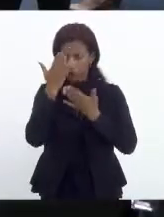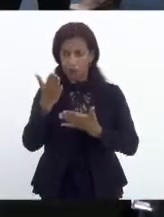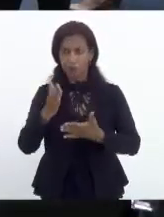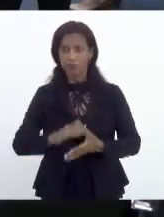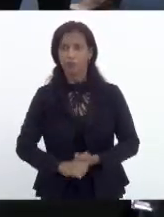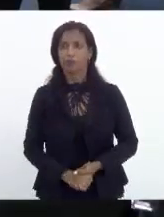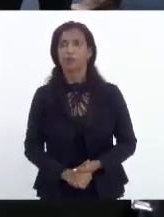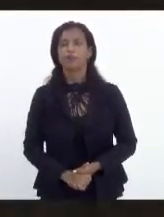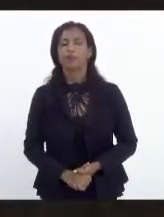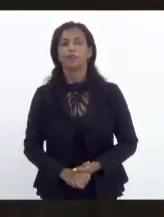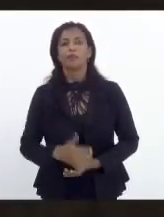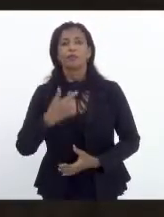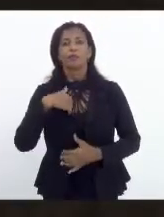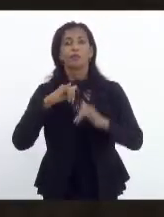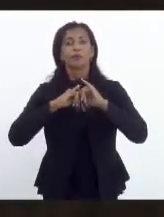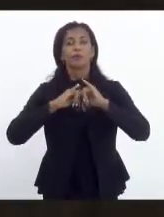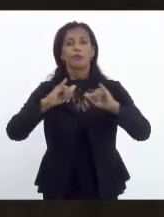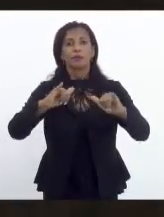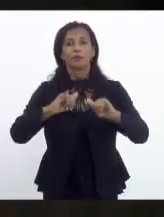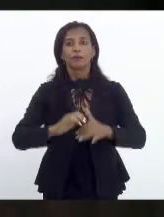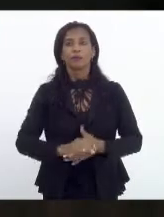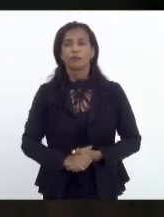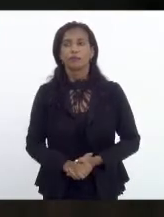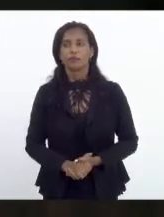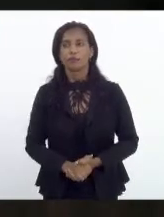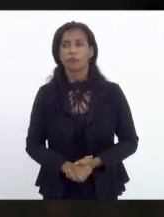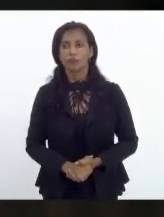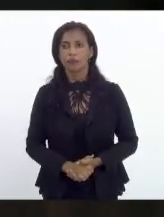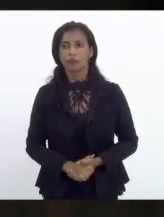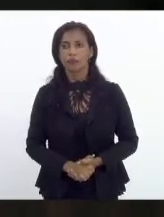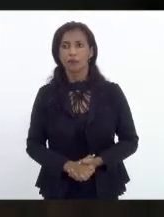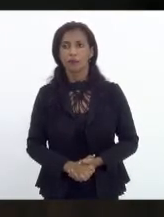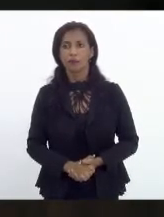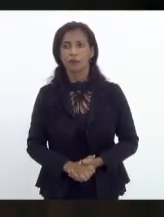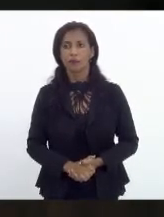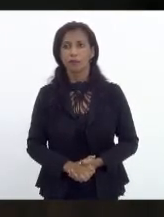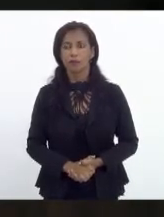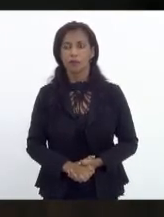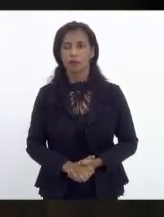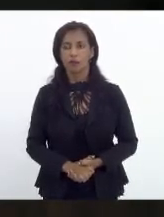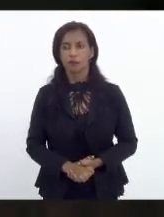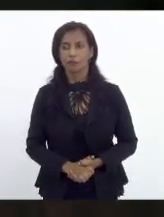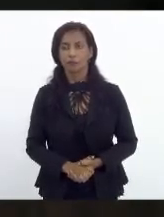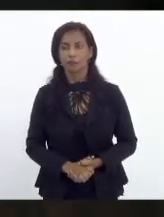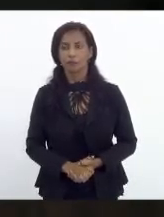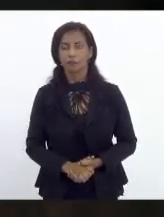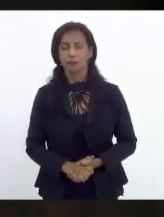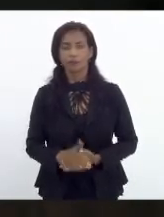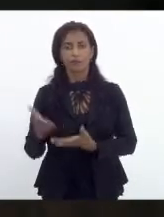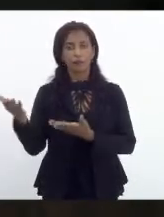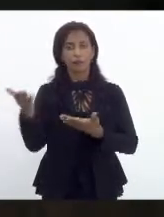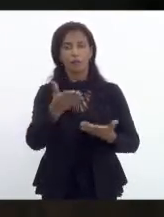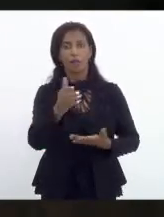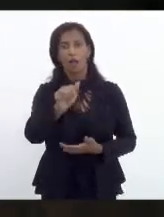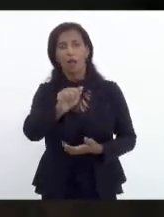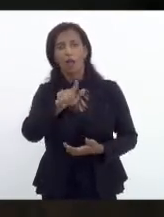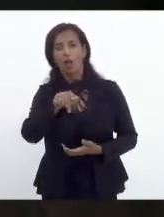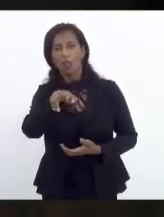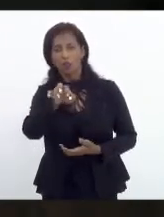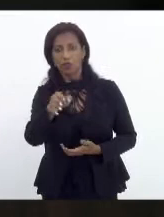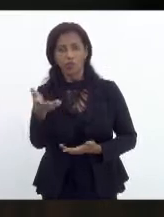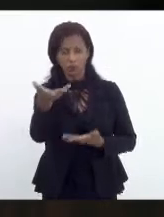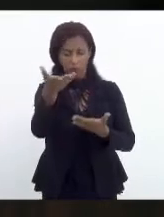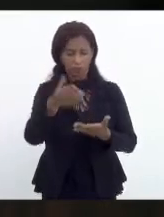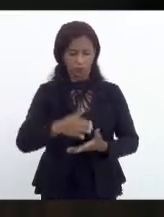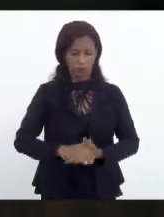eu queria fazer um informe. Bem, se Vossa Excelência me permitir. Eu quero responder a questão de ordem do deputado Alexandre, mas, okay, por favor,